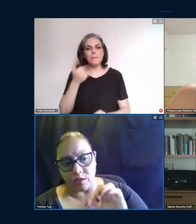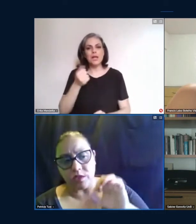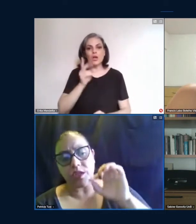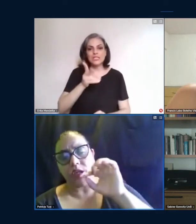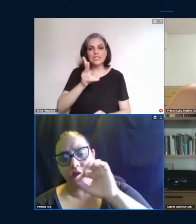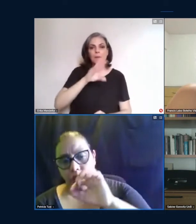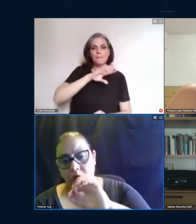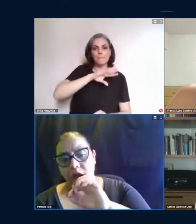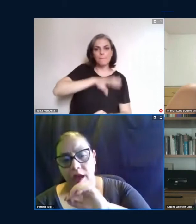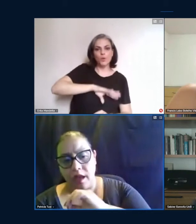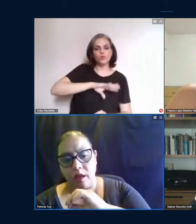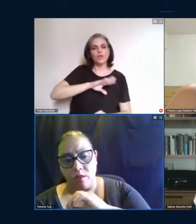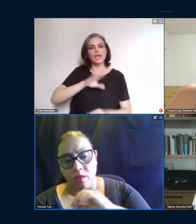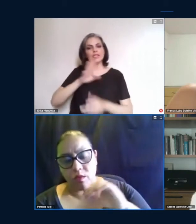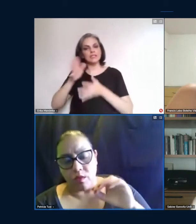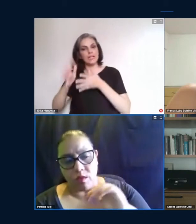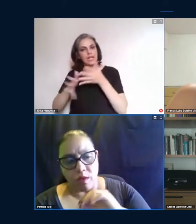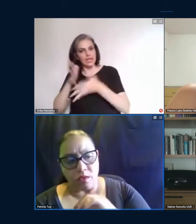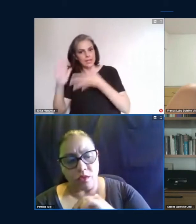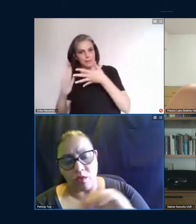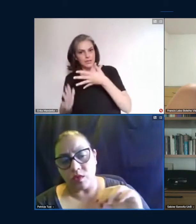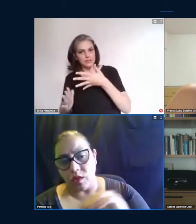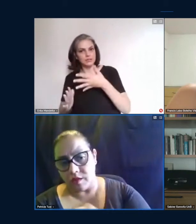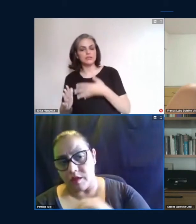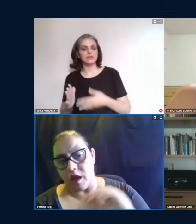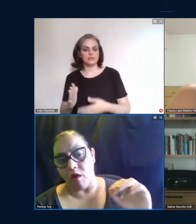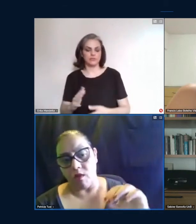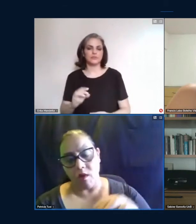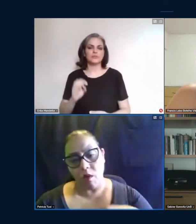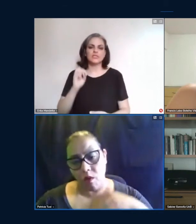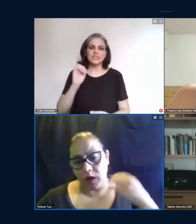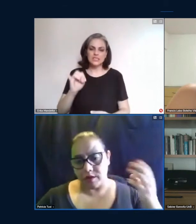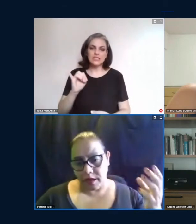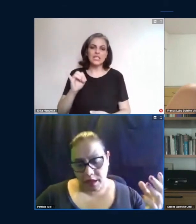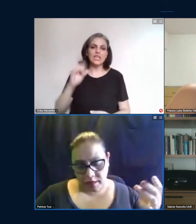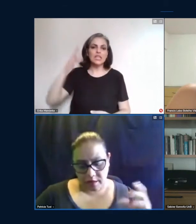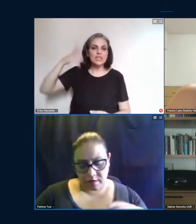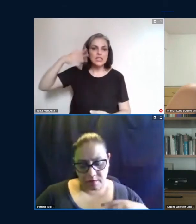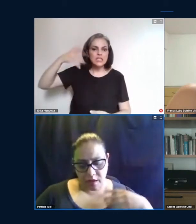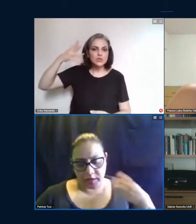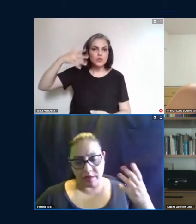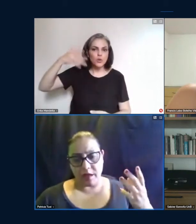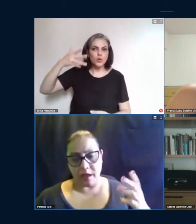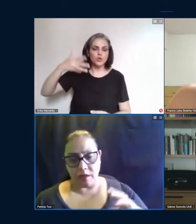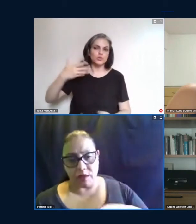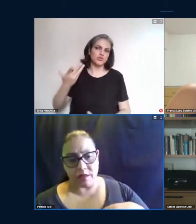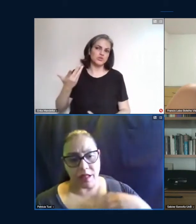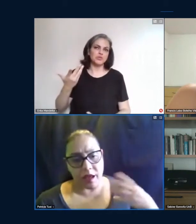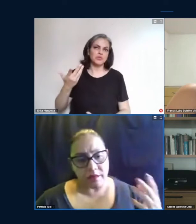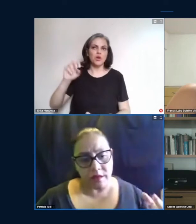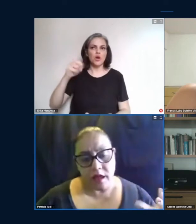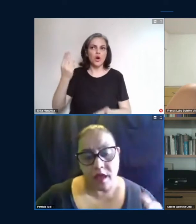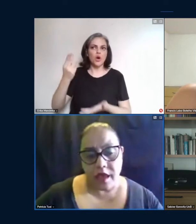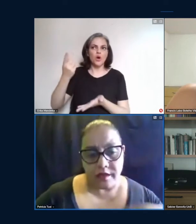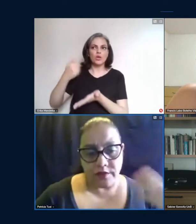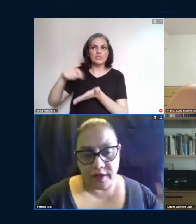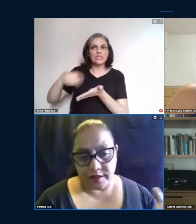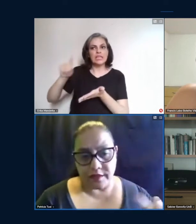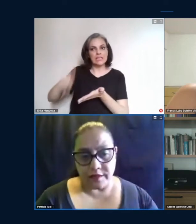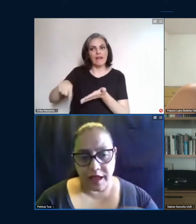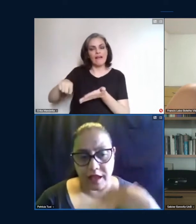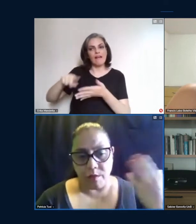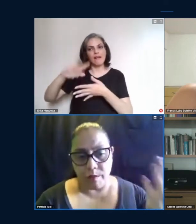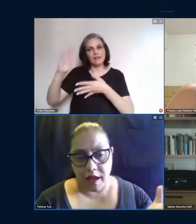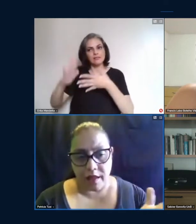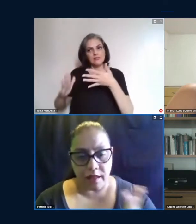casos de o discurso inicial, boa escrita, sem língua de sinais, se